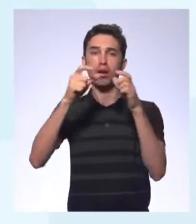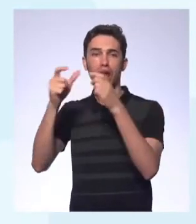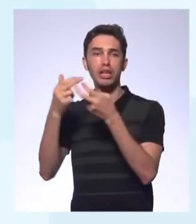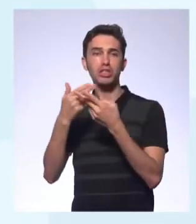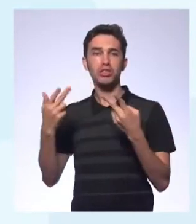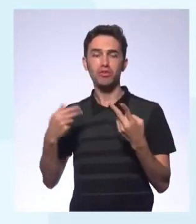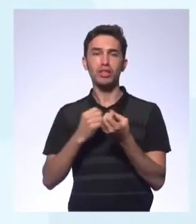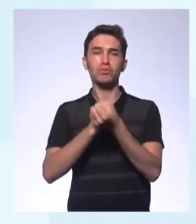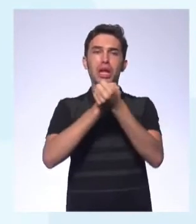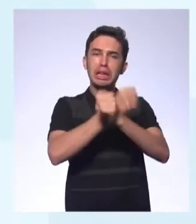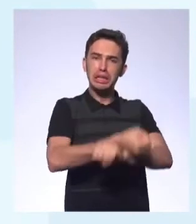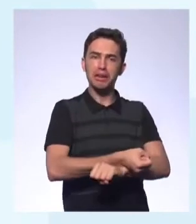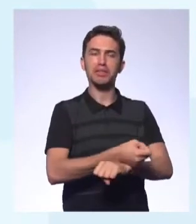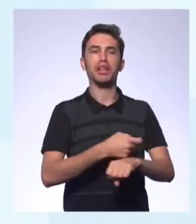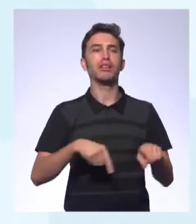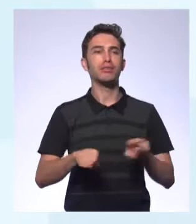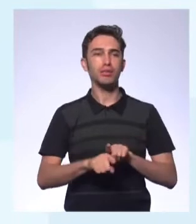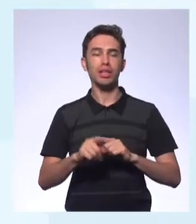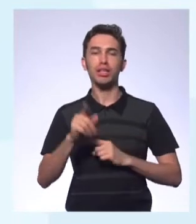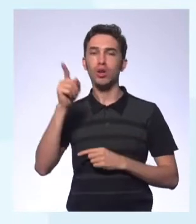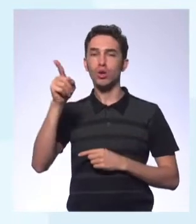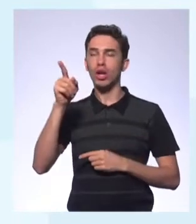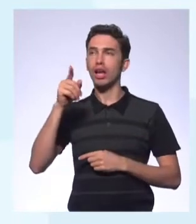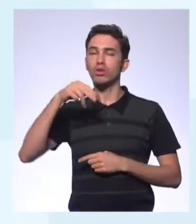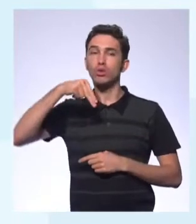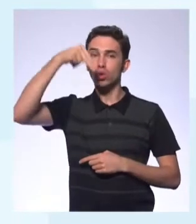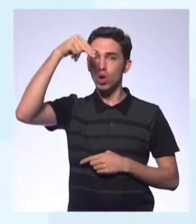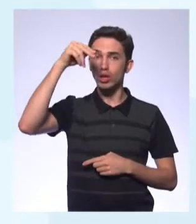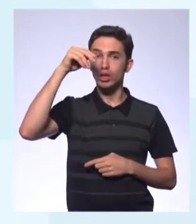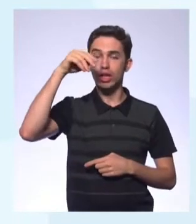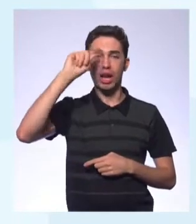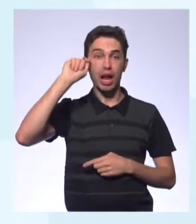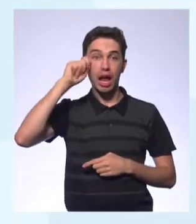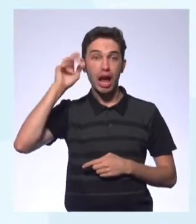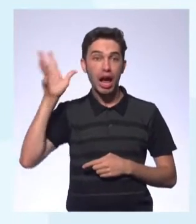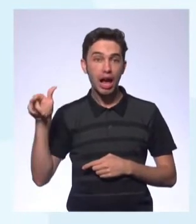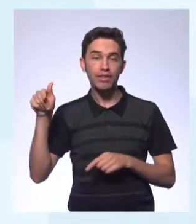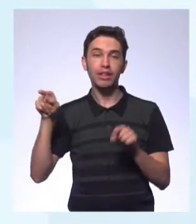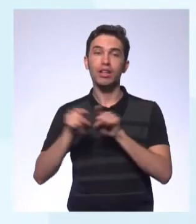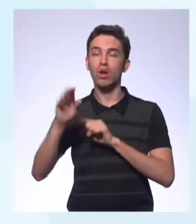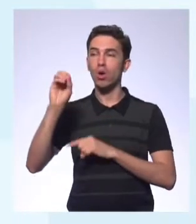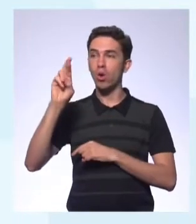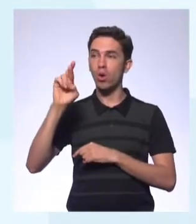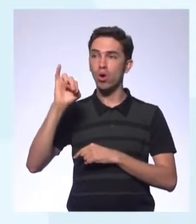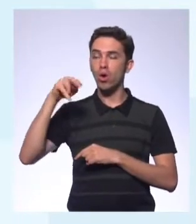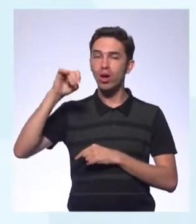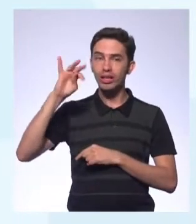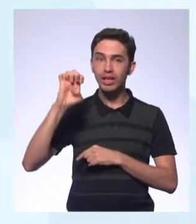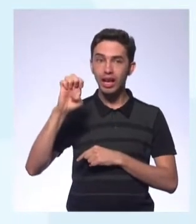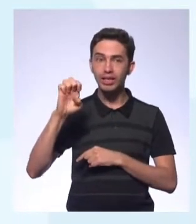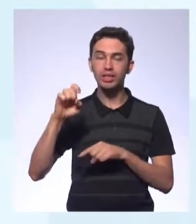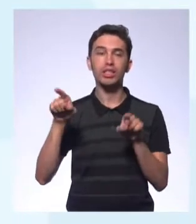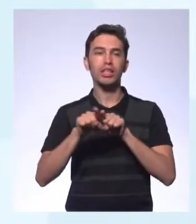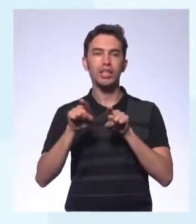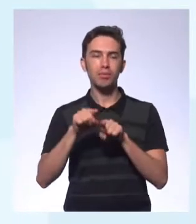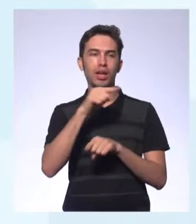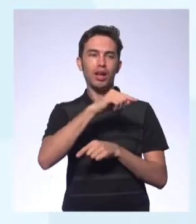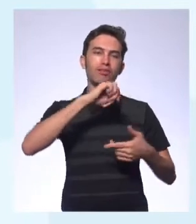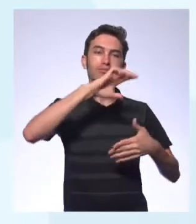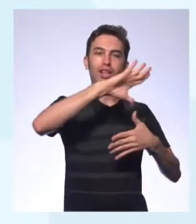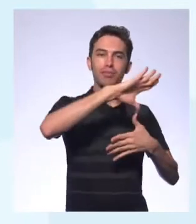e também a escravidão era muito patente, latente e comum entre os